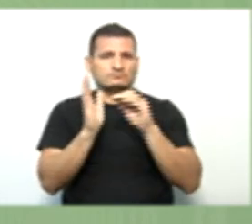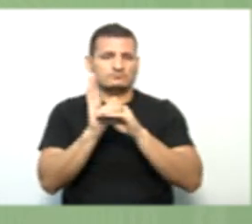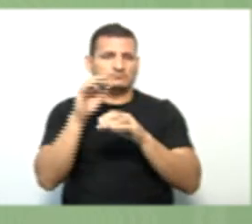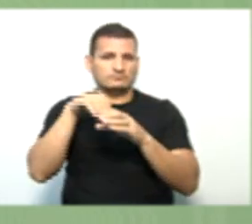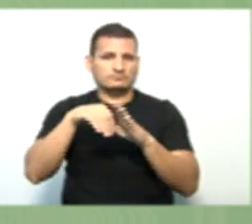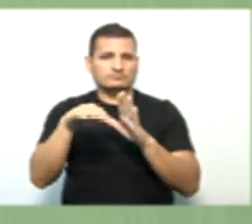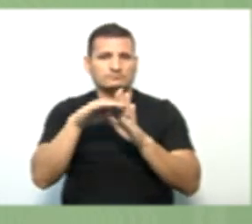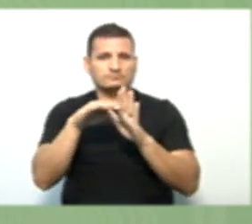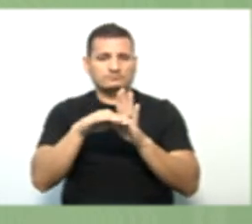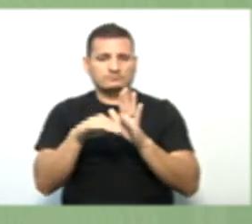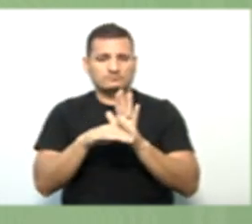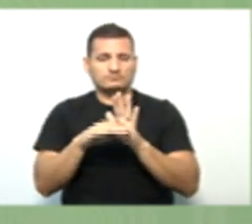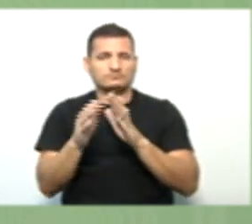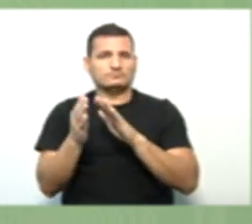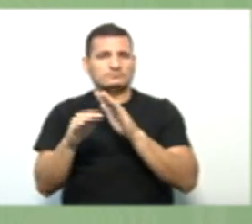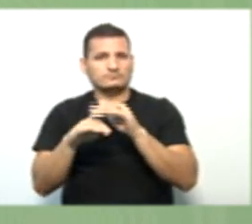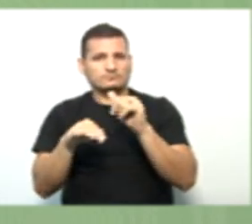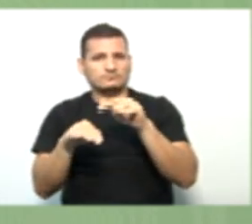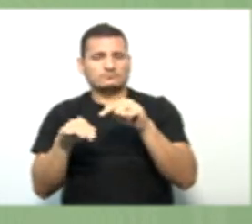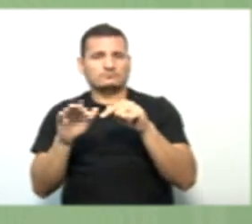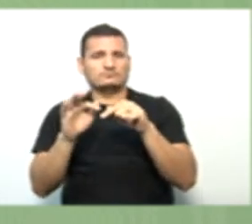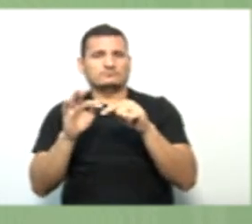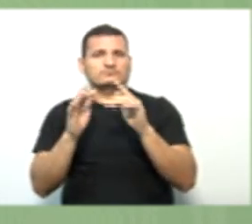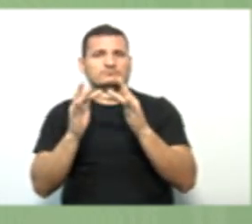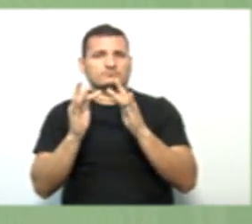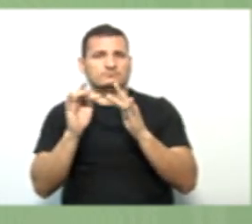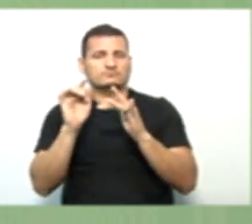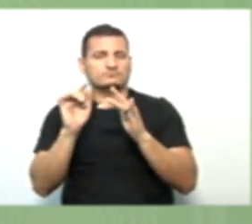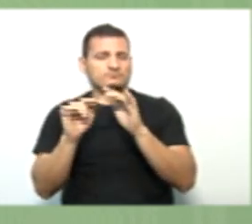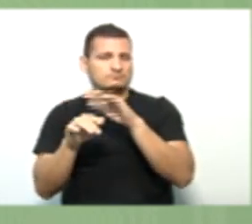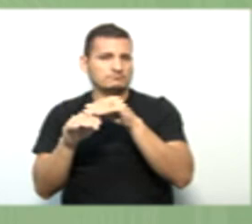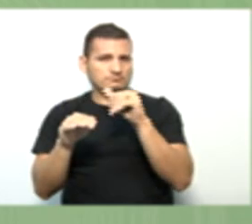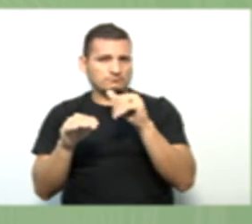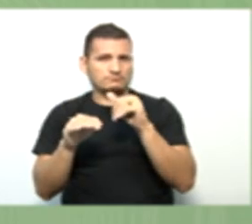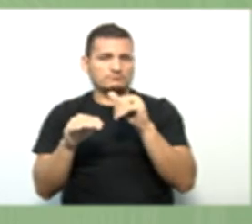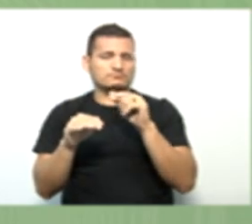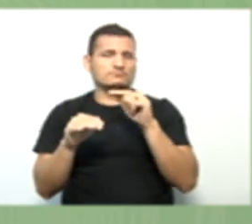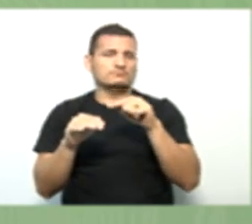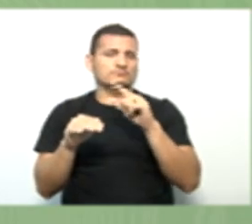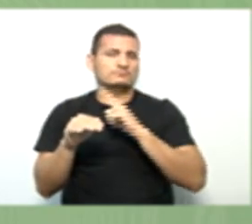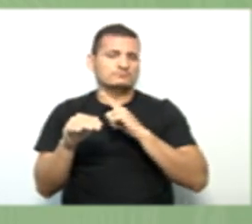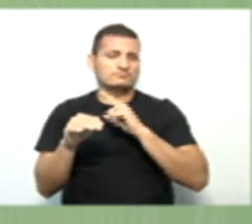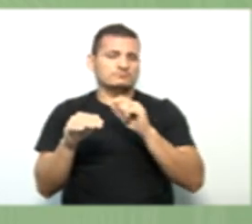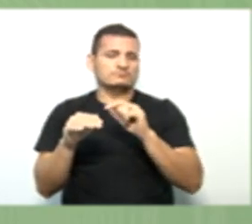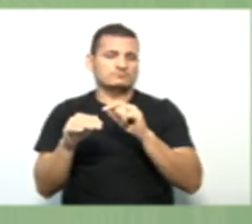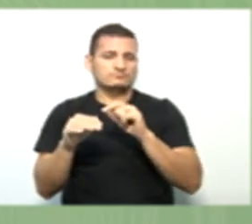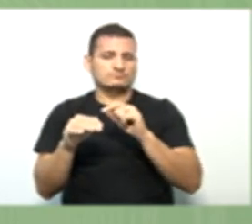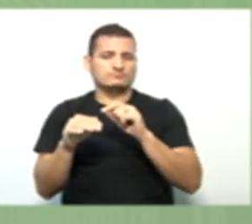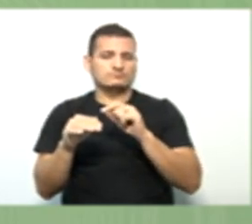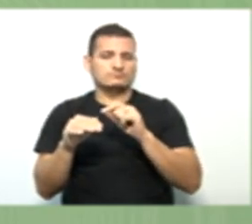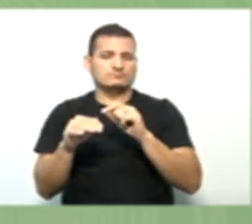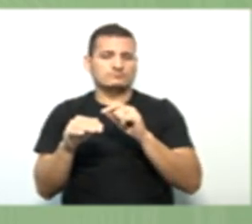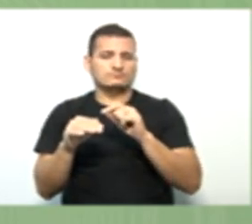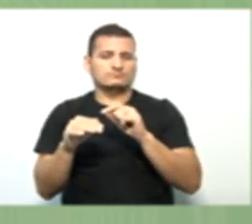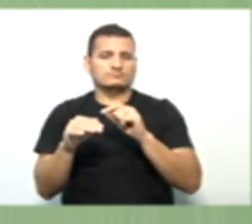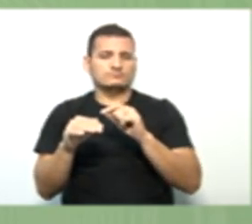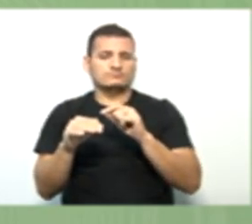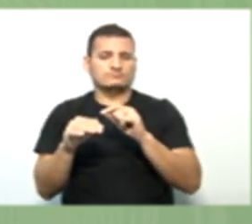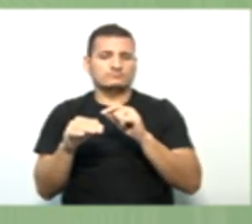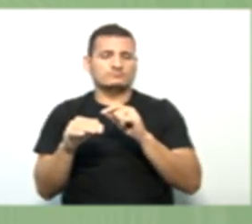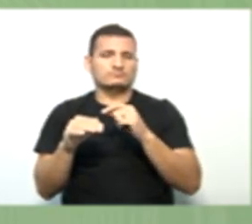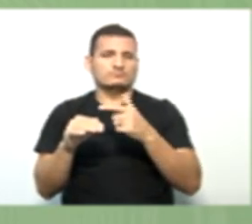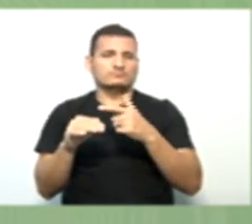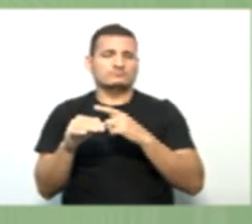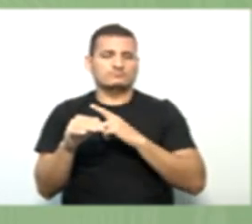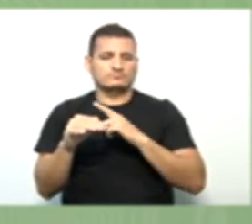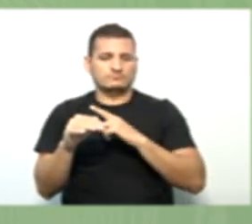Aí, no momento que essa função é chamada, o que acontece? Há uma correspondência entre os elementos que são passados para a função. Ó. Então, eu